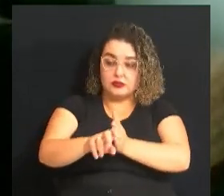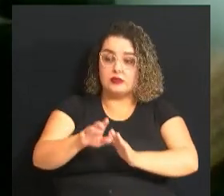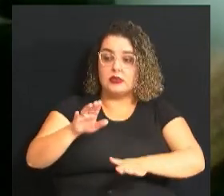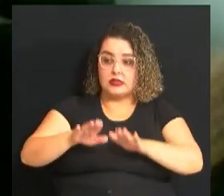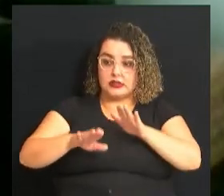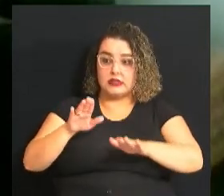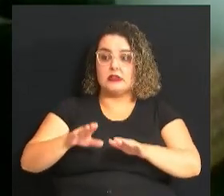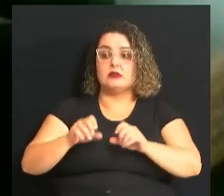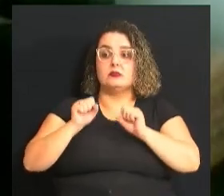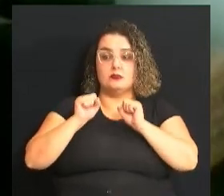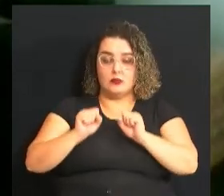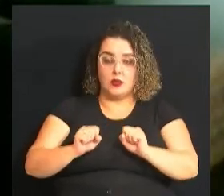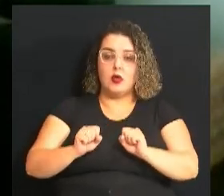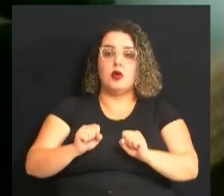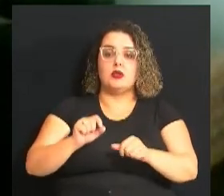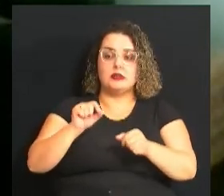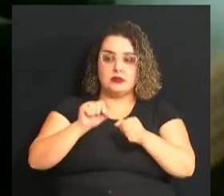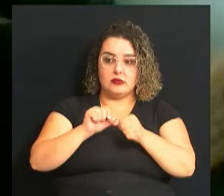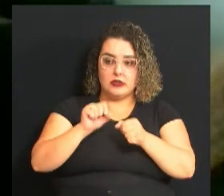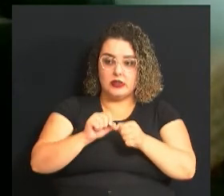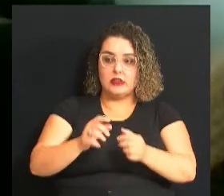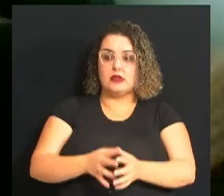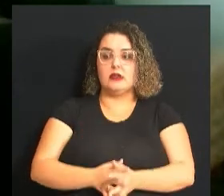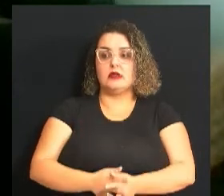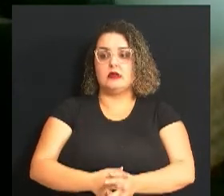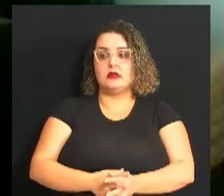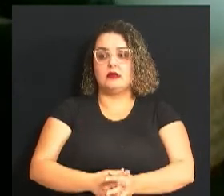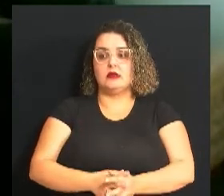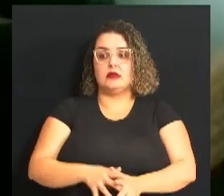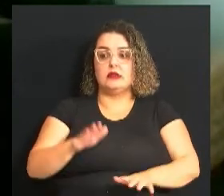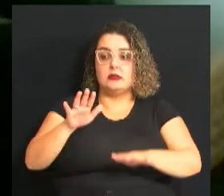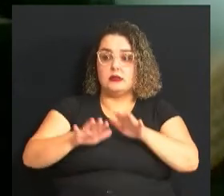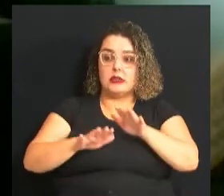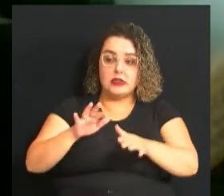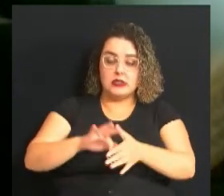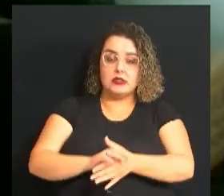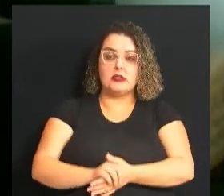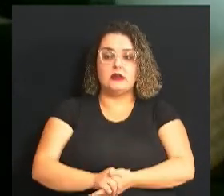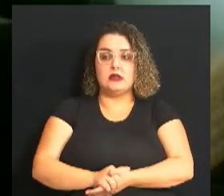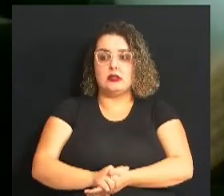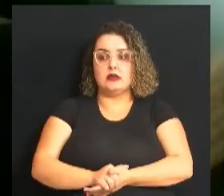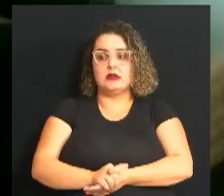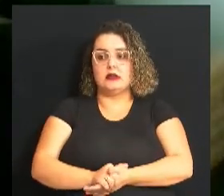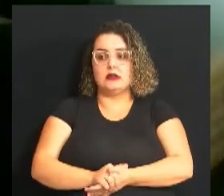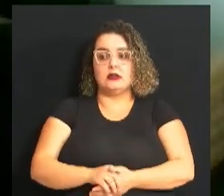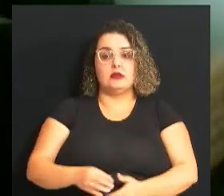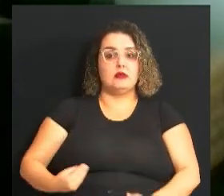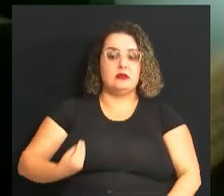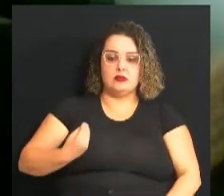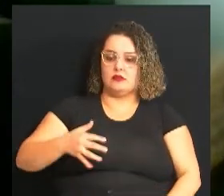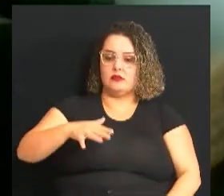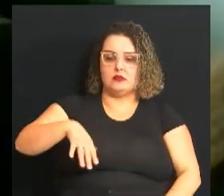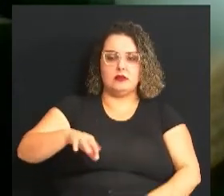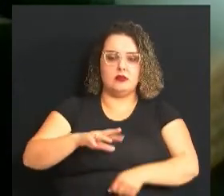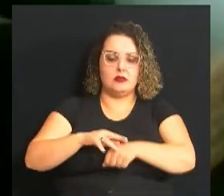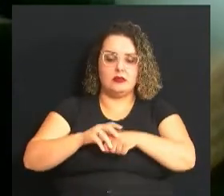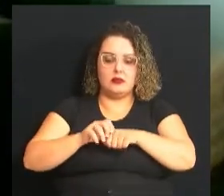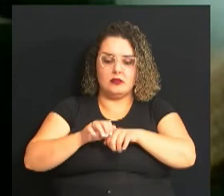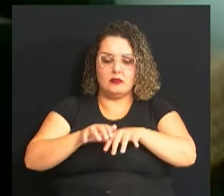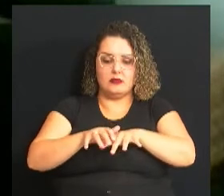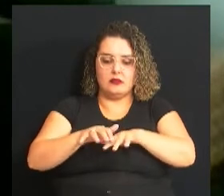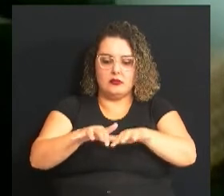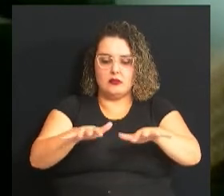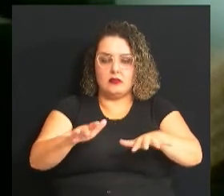situação deve ser feito. Dependendo se é uma pessoa que vive numa região endêmica de dengue, de